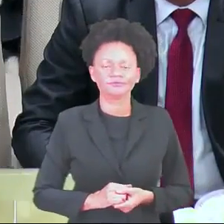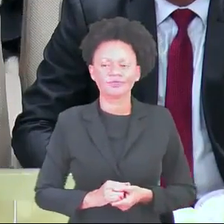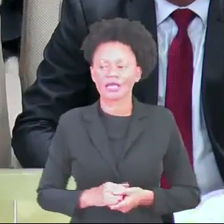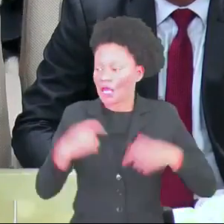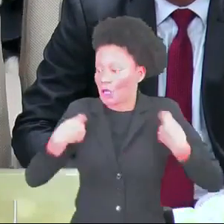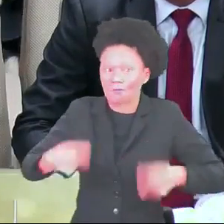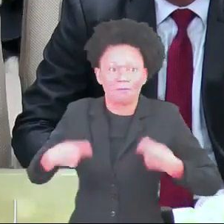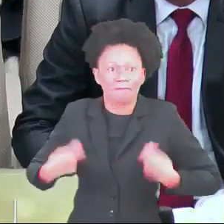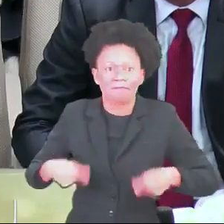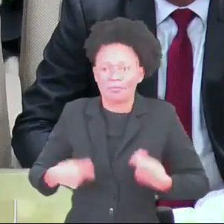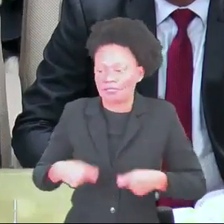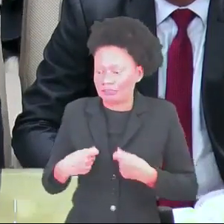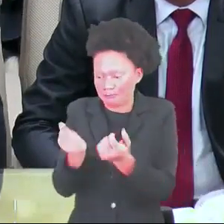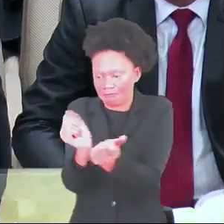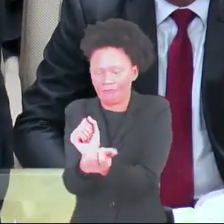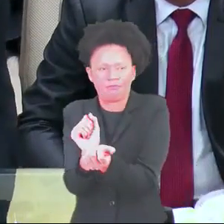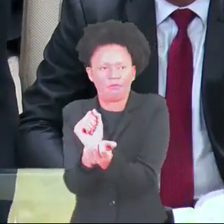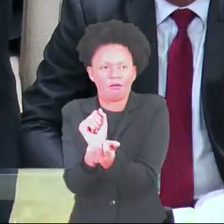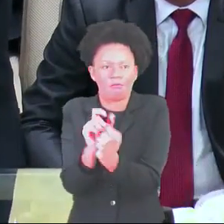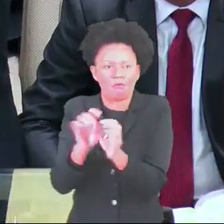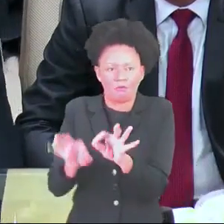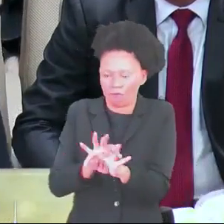Eu preciso amarrar ele na cama.